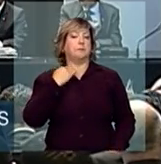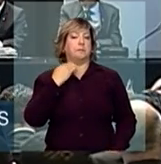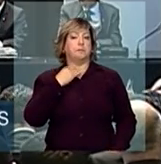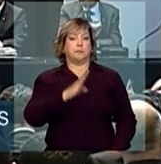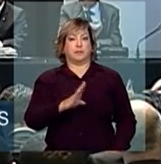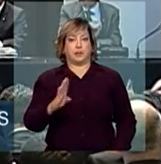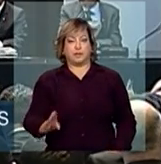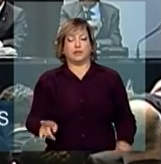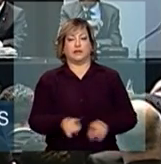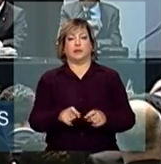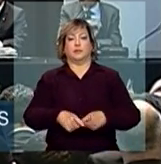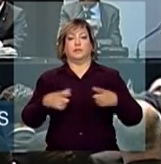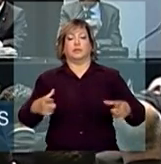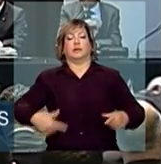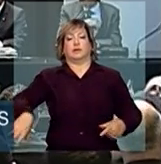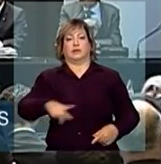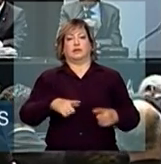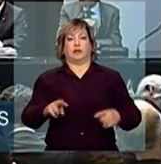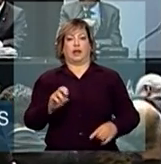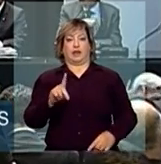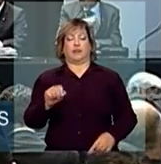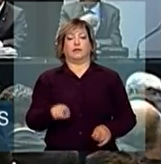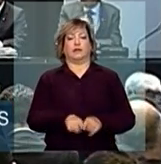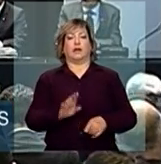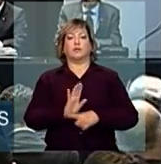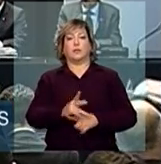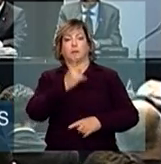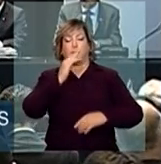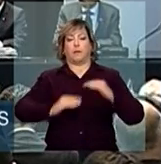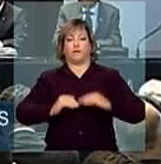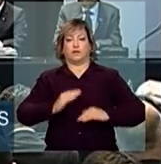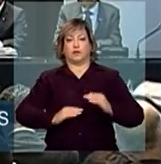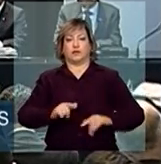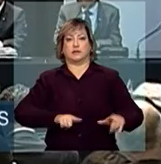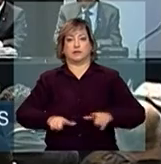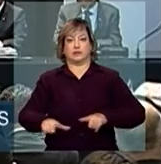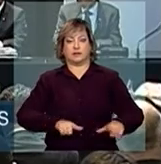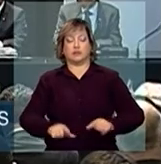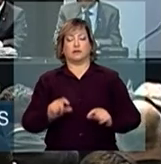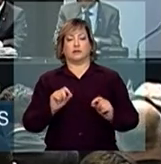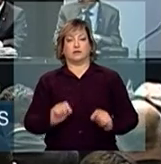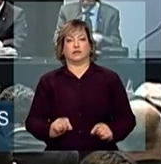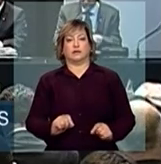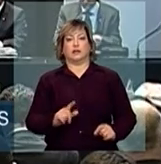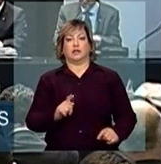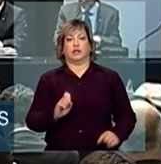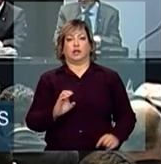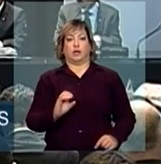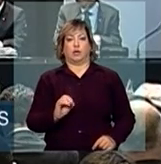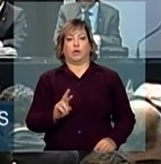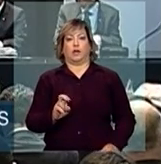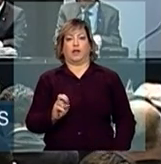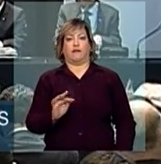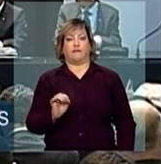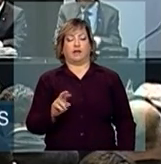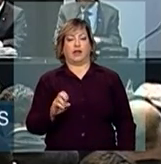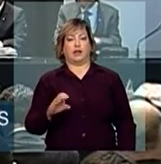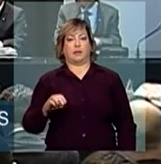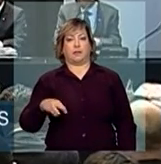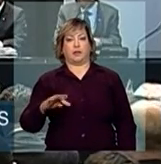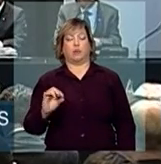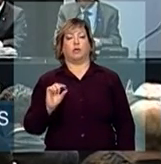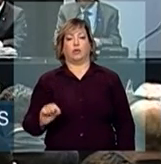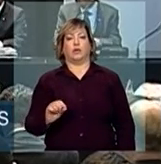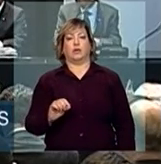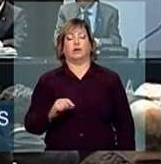dessa rede, favorecendo os profissionais que executam o georreferenciamento de imóveis rurais.